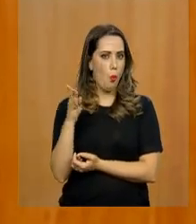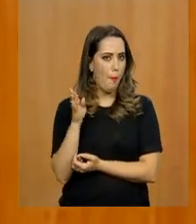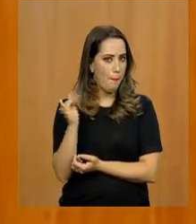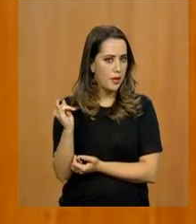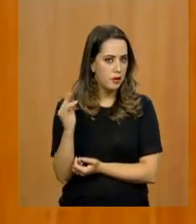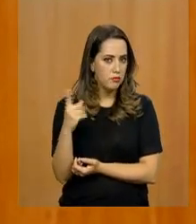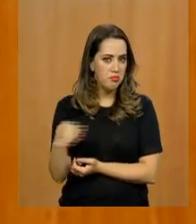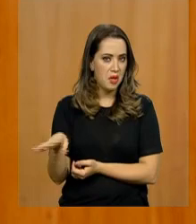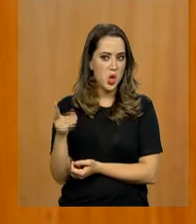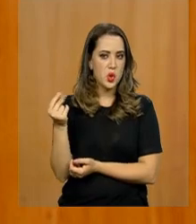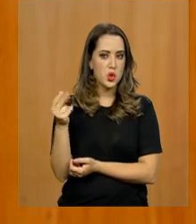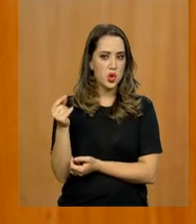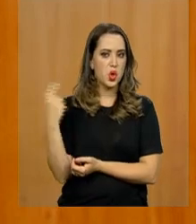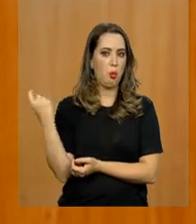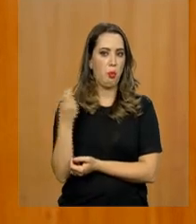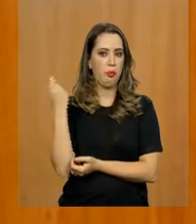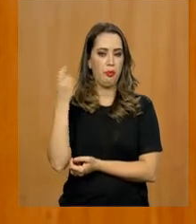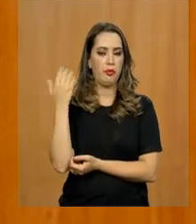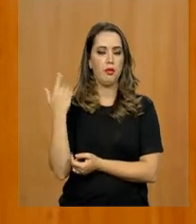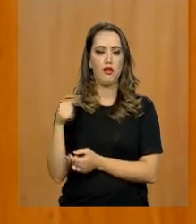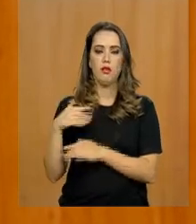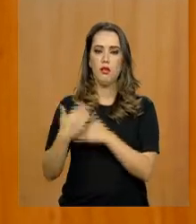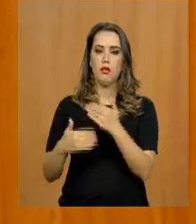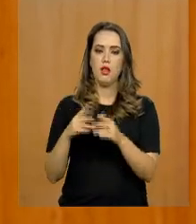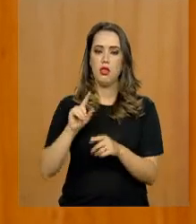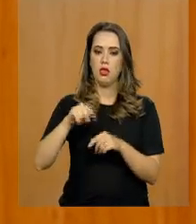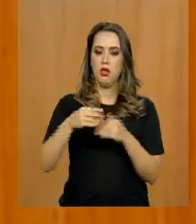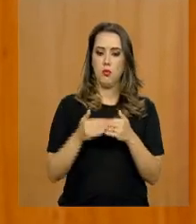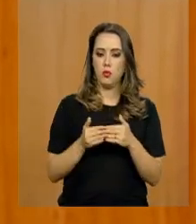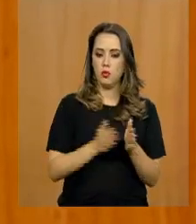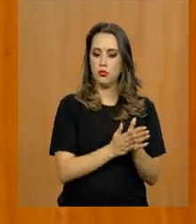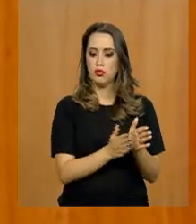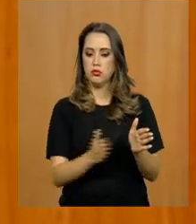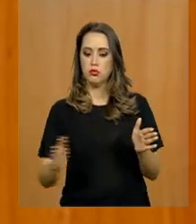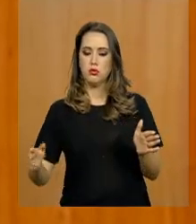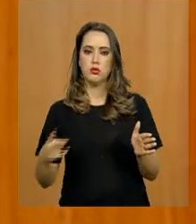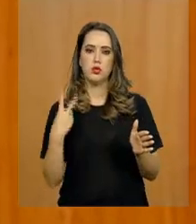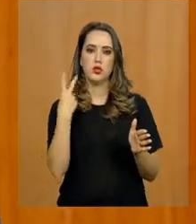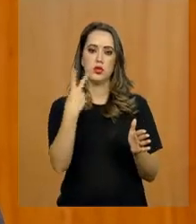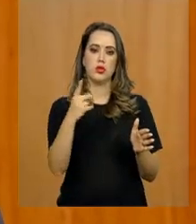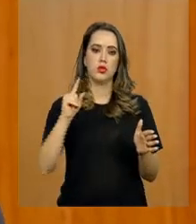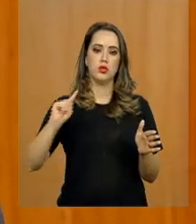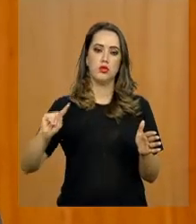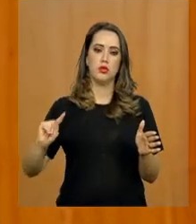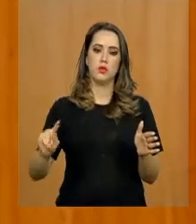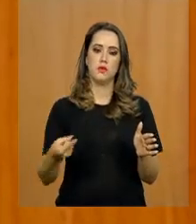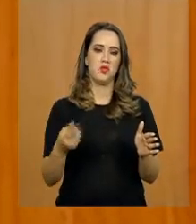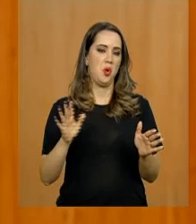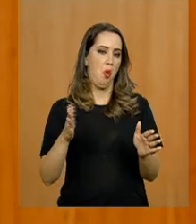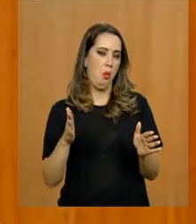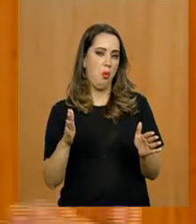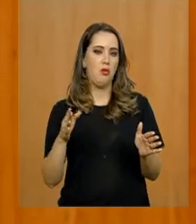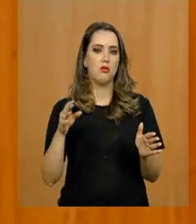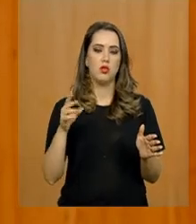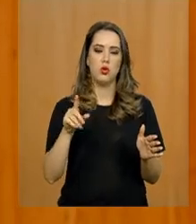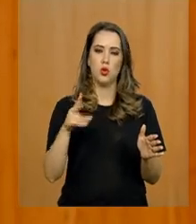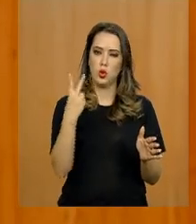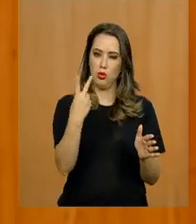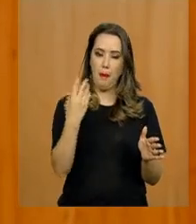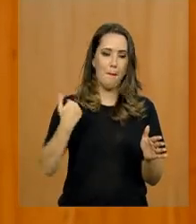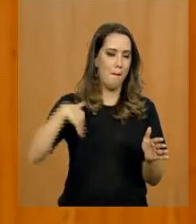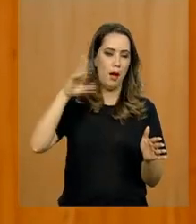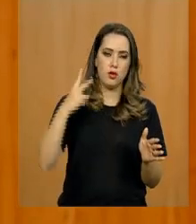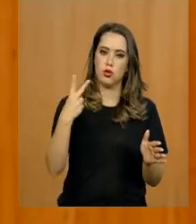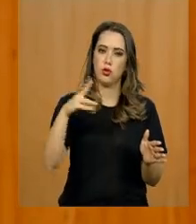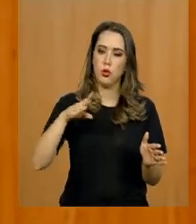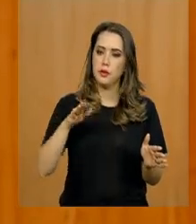o percurso do contrato investimento também de quase 3 bi 2 bilhões e alguma coisa de custo